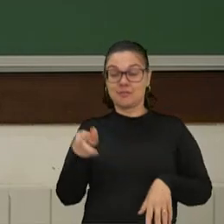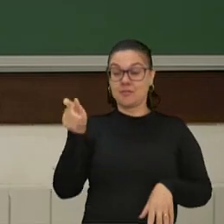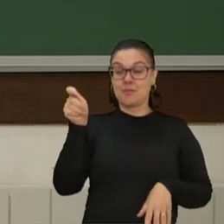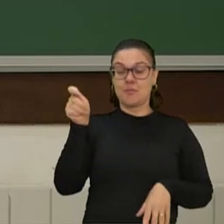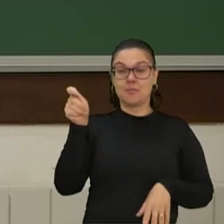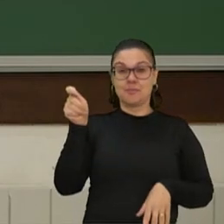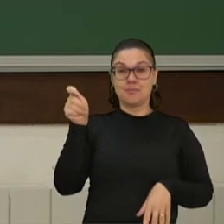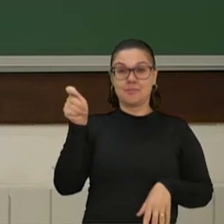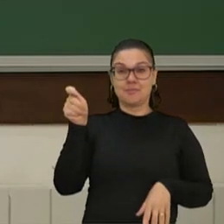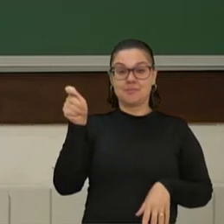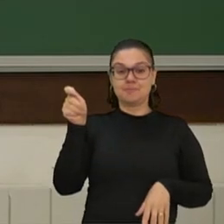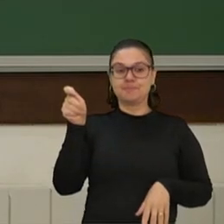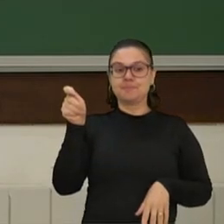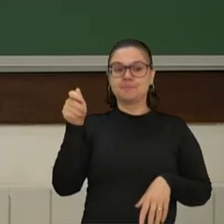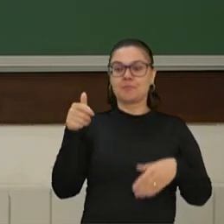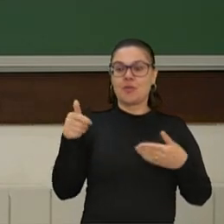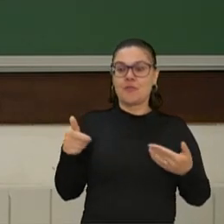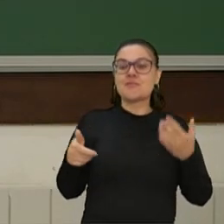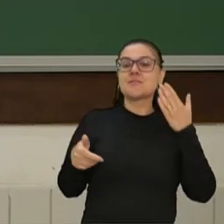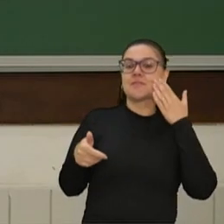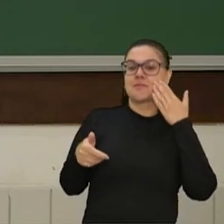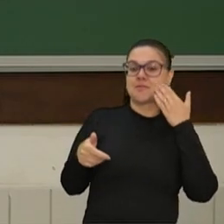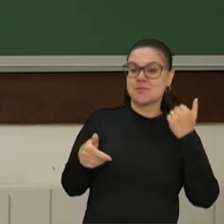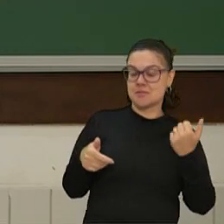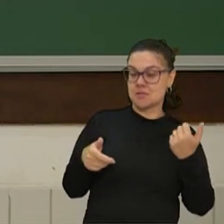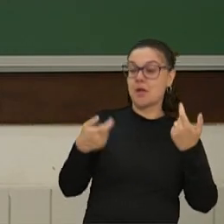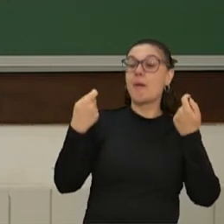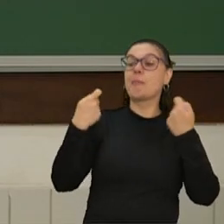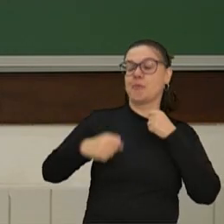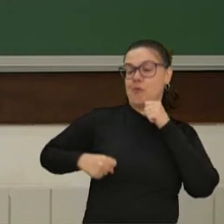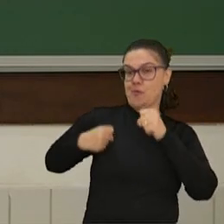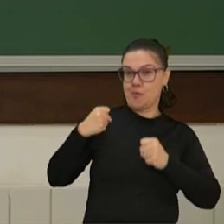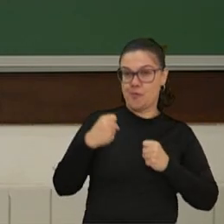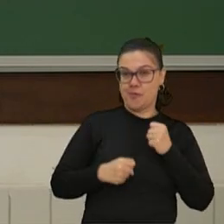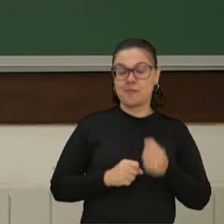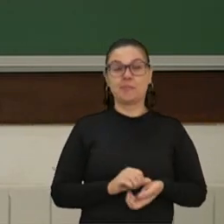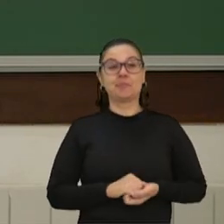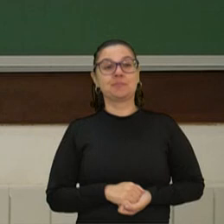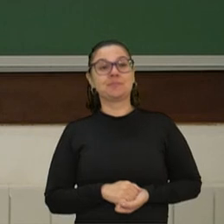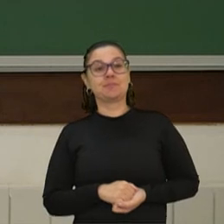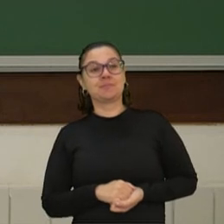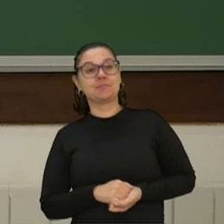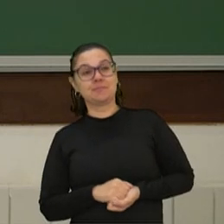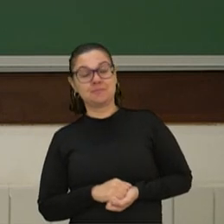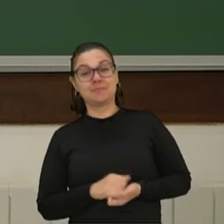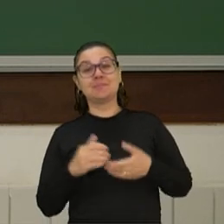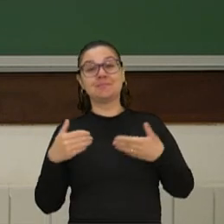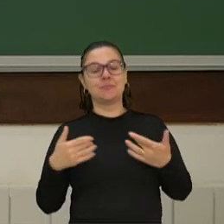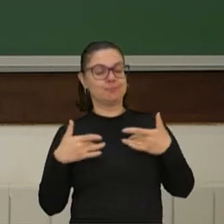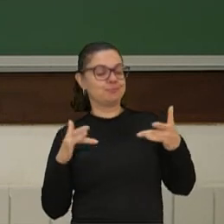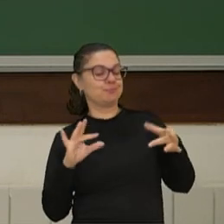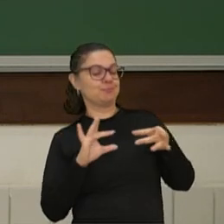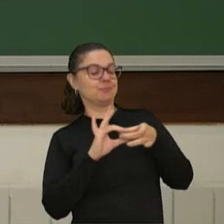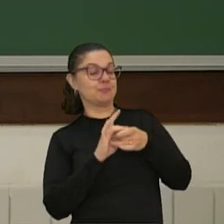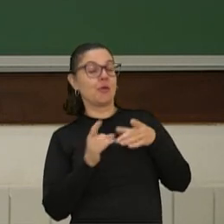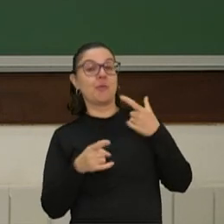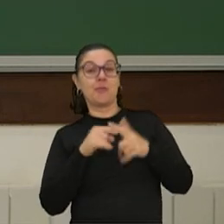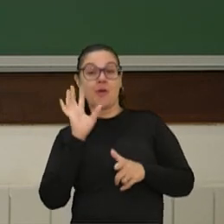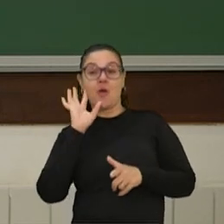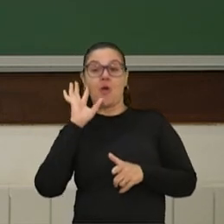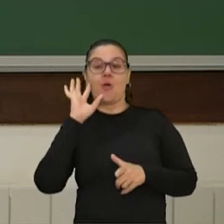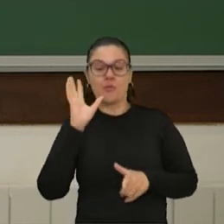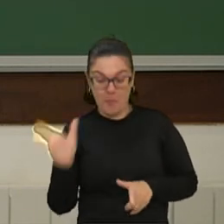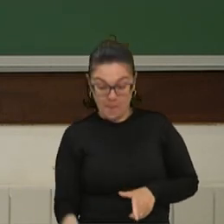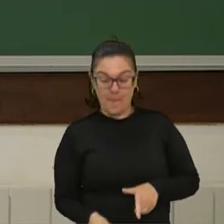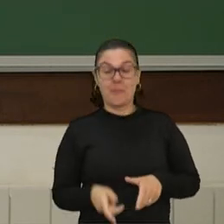mão, você sabe que você tem que correr, né? Então, me identifiquei porque acontecia muito isso. Eu